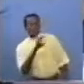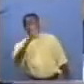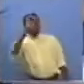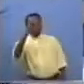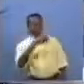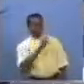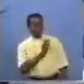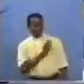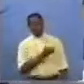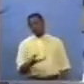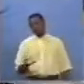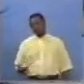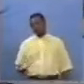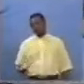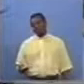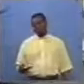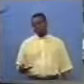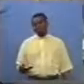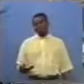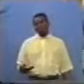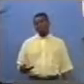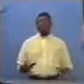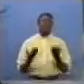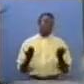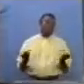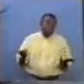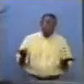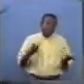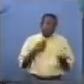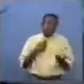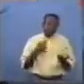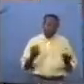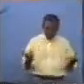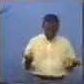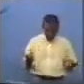do esplendor de Deus. O que é que eu estou irradiando lá em casa?